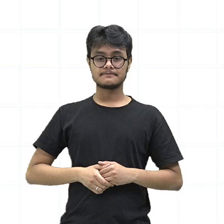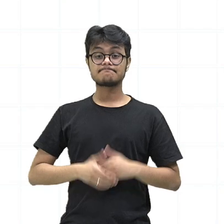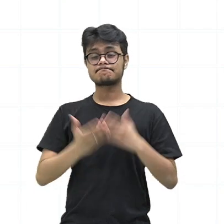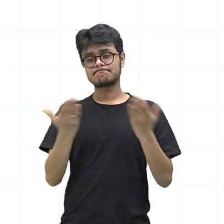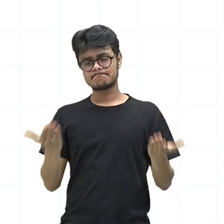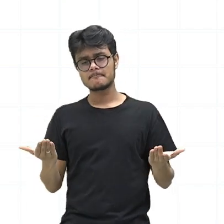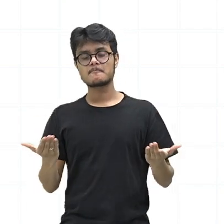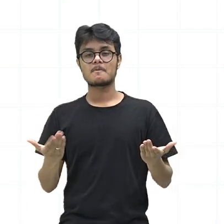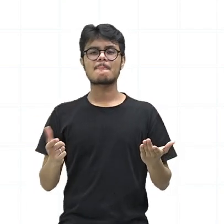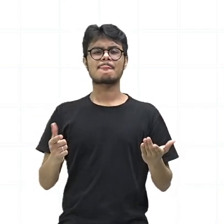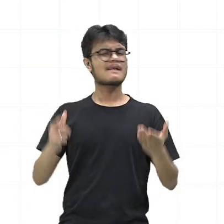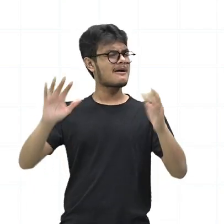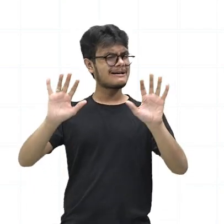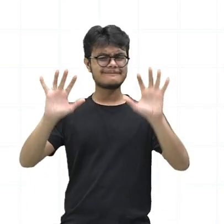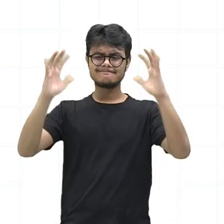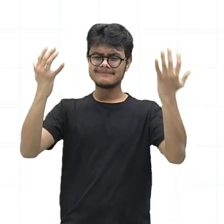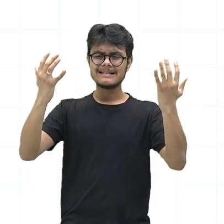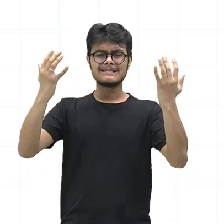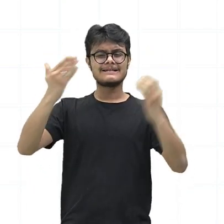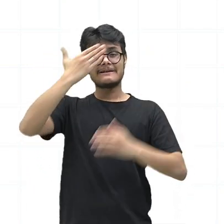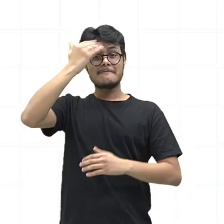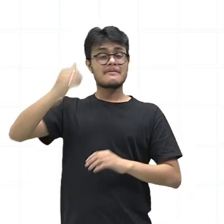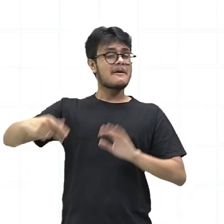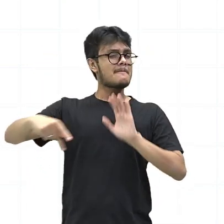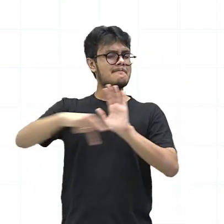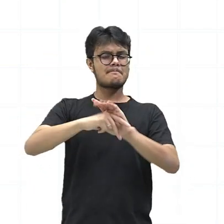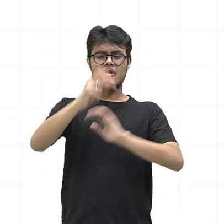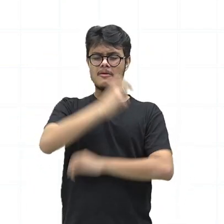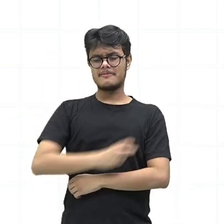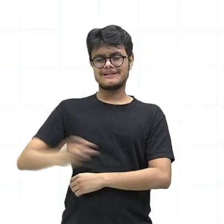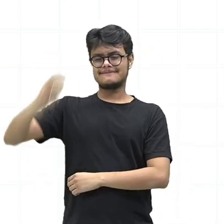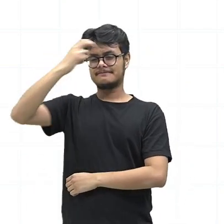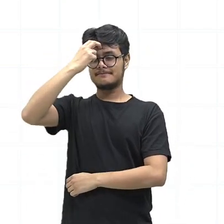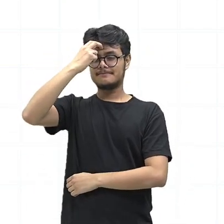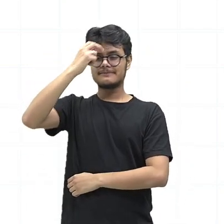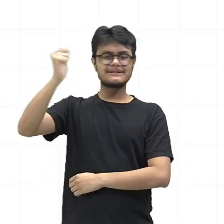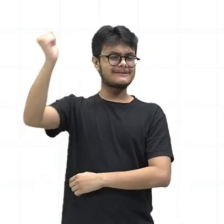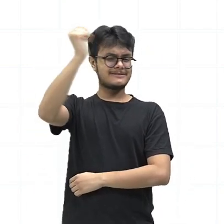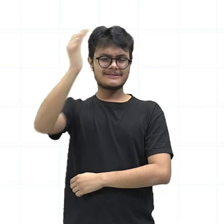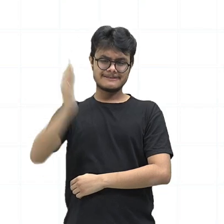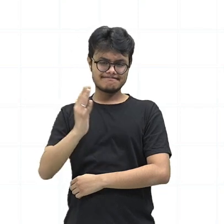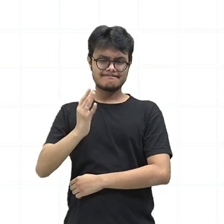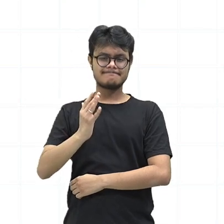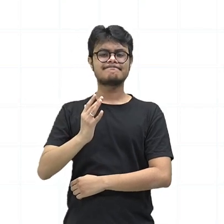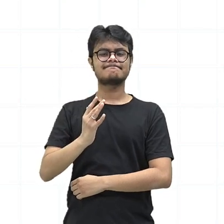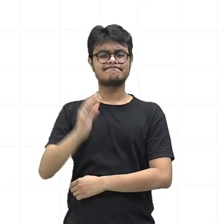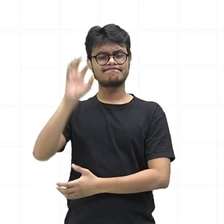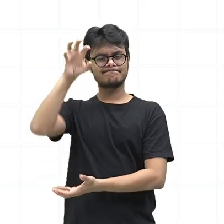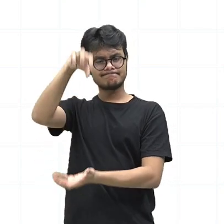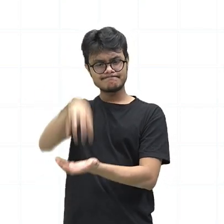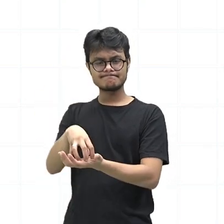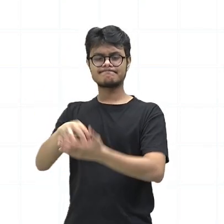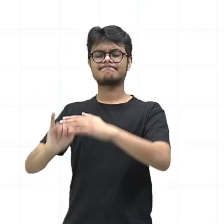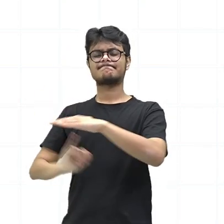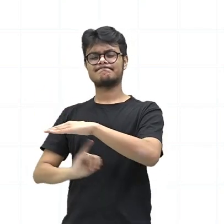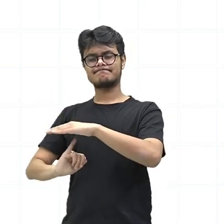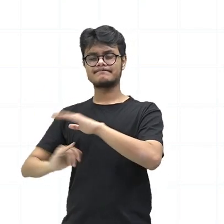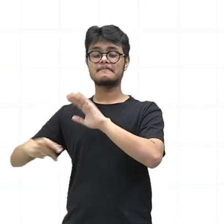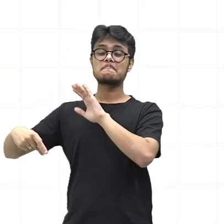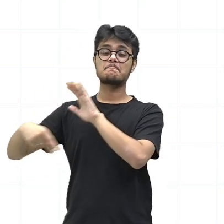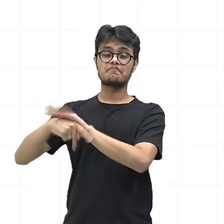é reconhecido como Patrimônio Cultural do Brasil pelo Instituto do Patrimônio